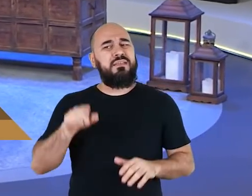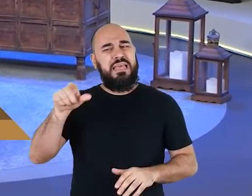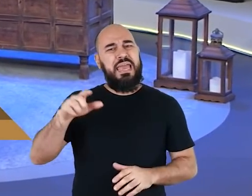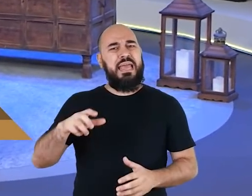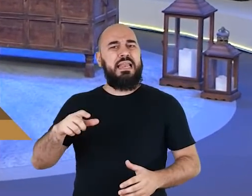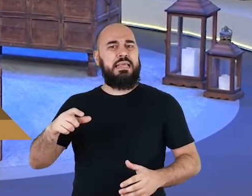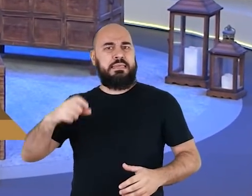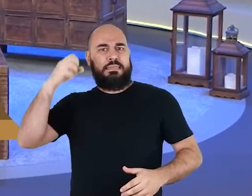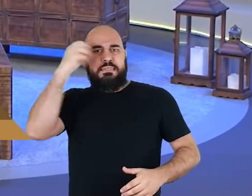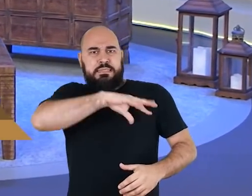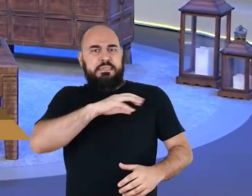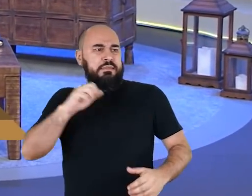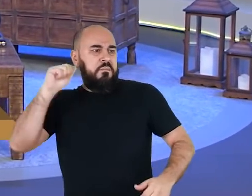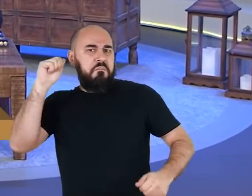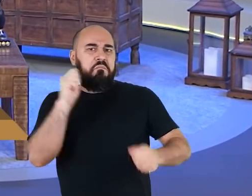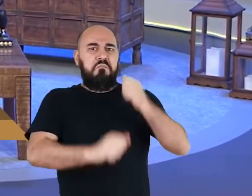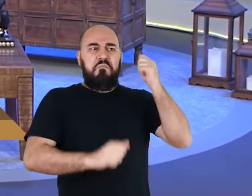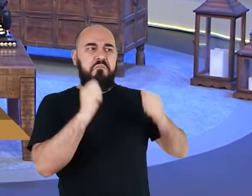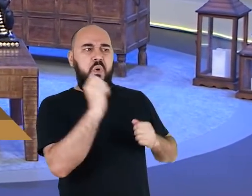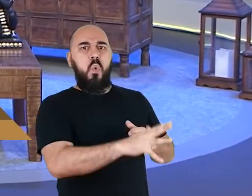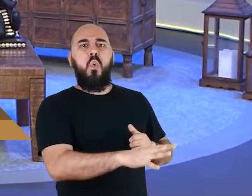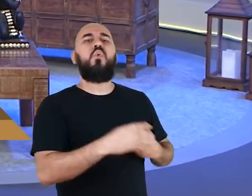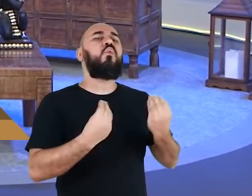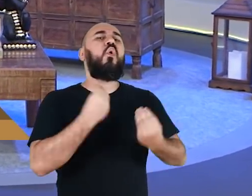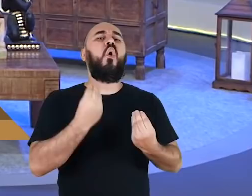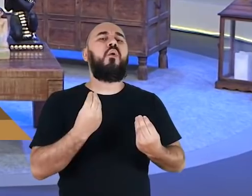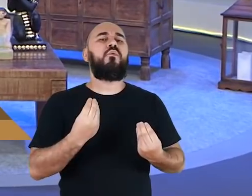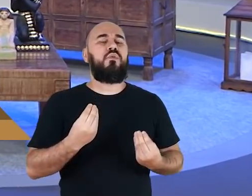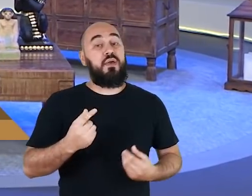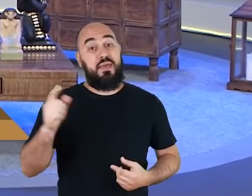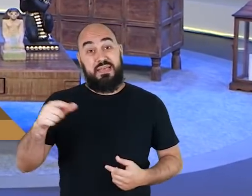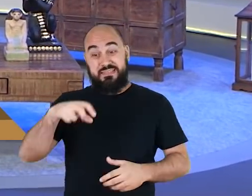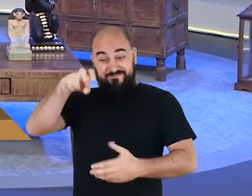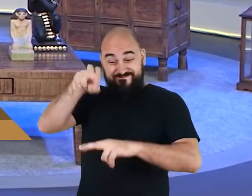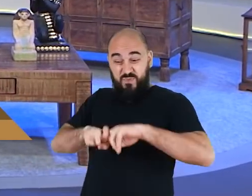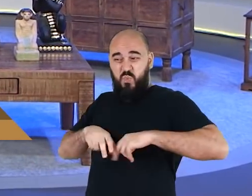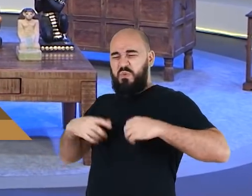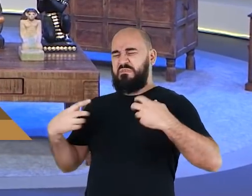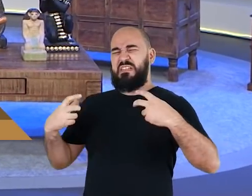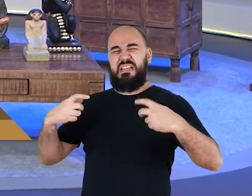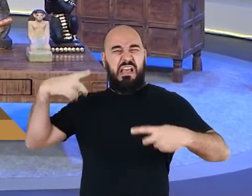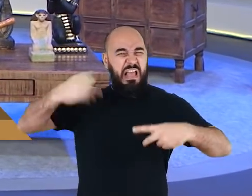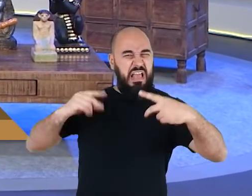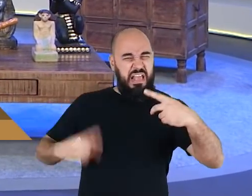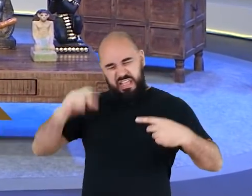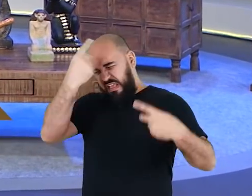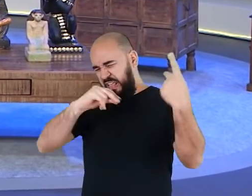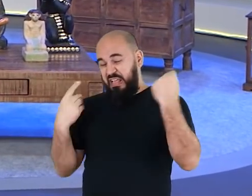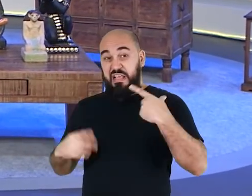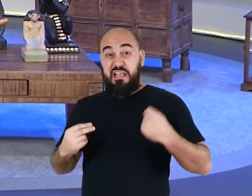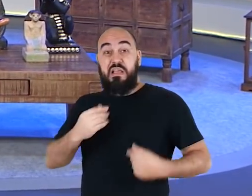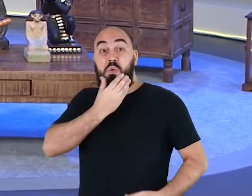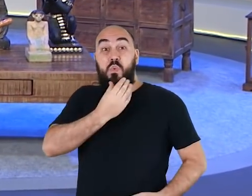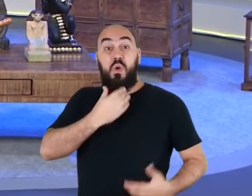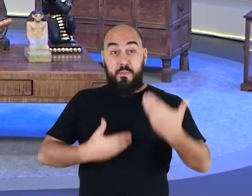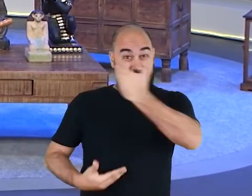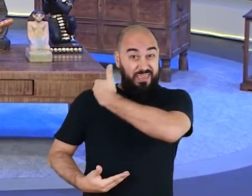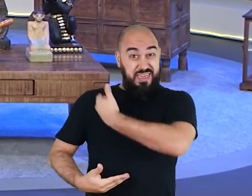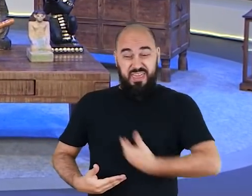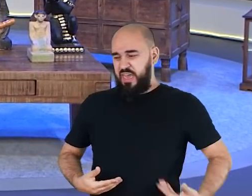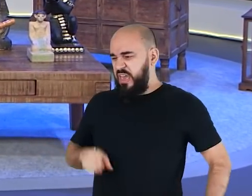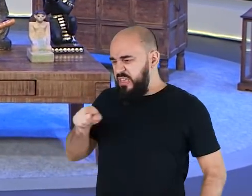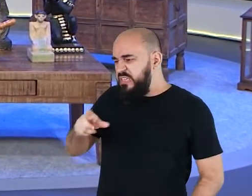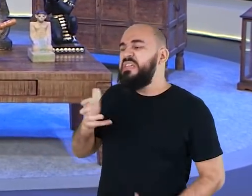foi arrancada do incendiário sob tortura, uma tortura ordenada por Artaxerxes, que ao descobrir que ele tinha uma intenção